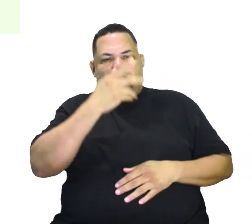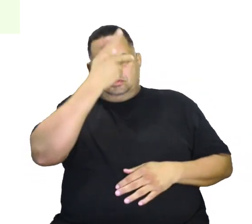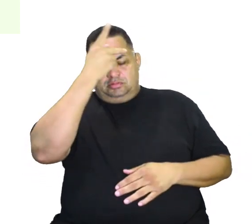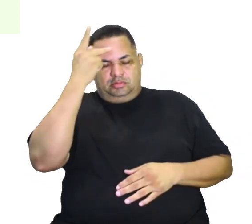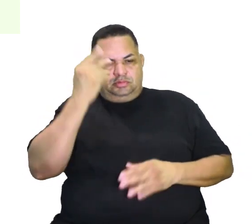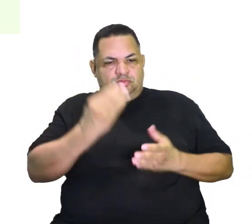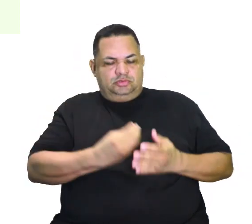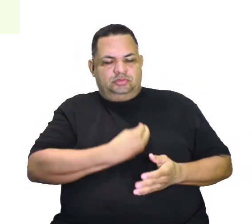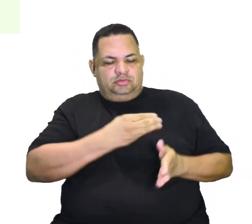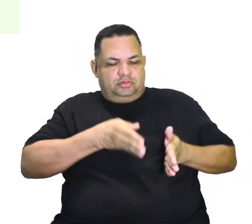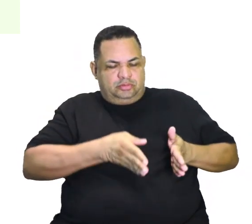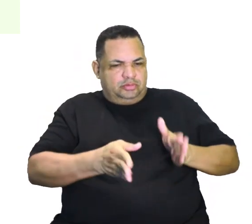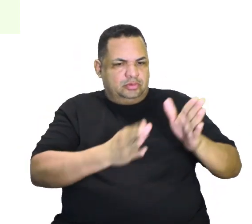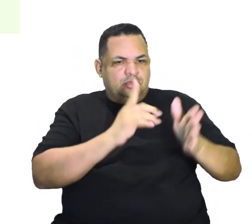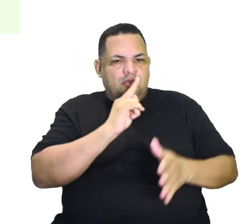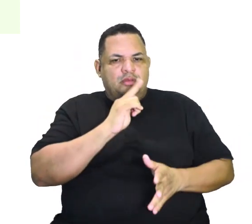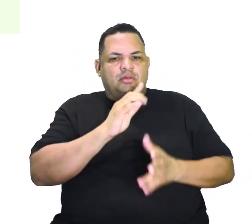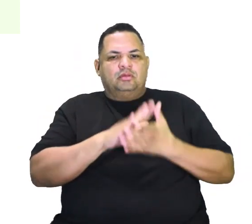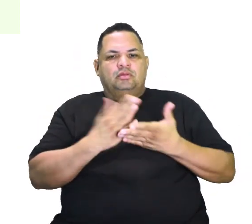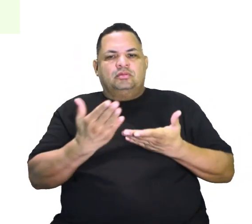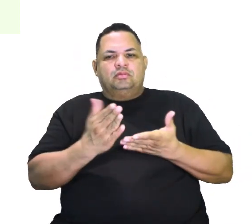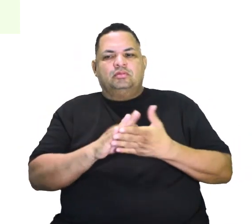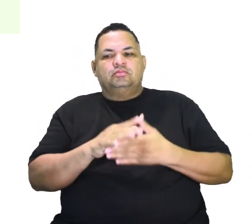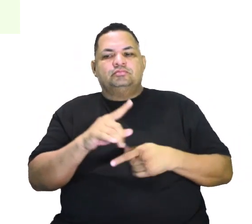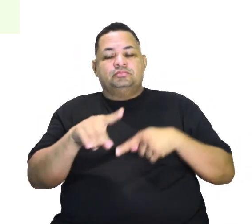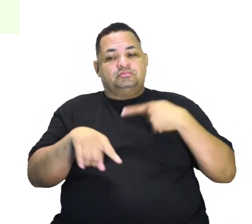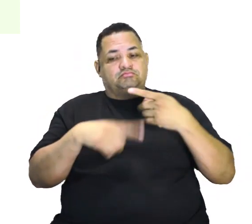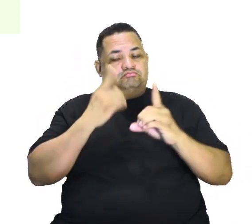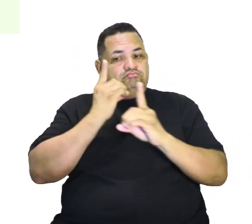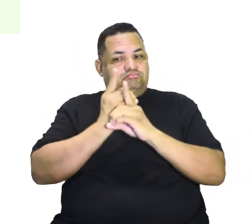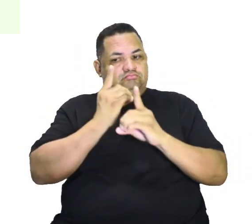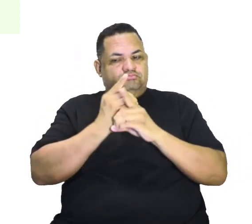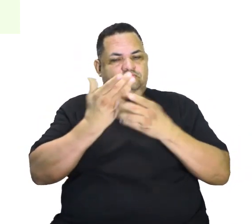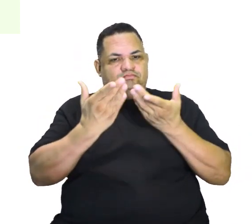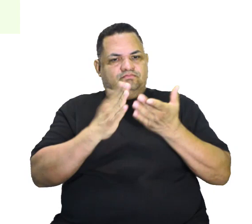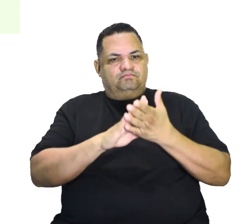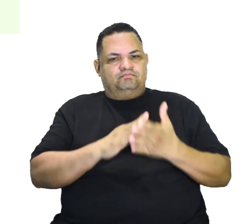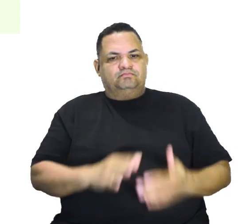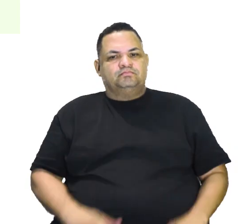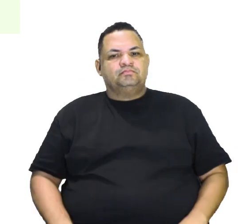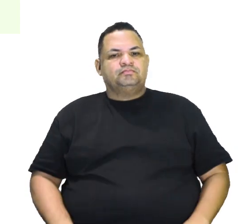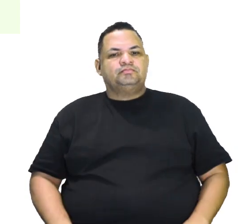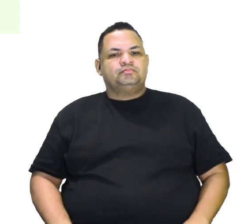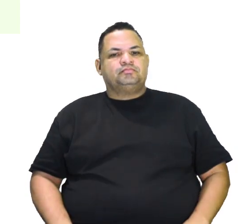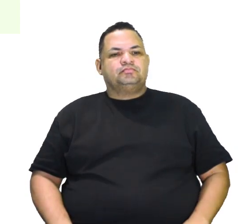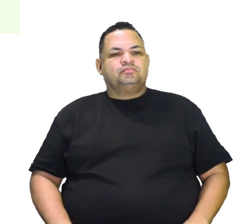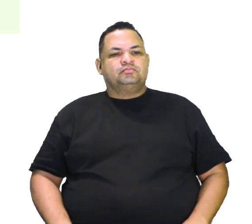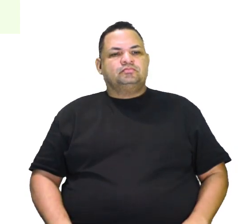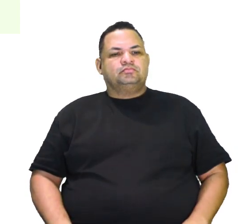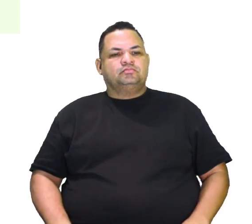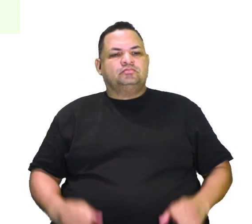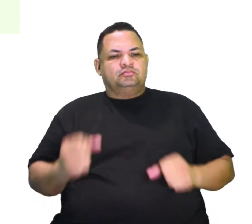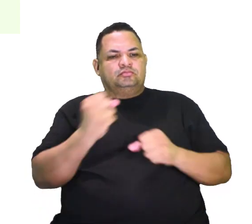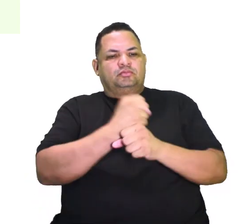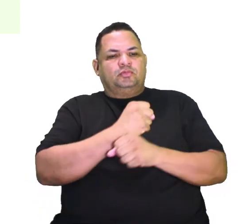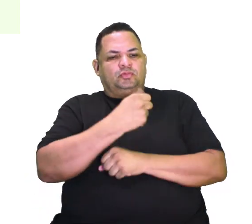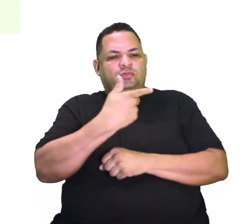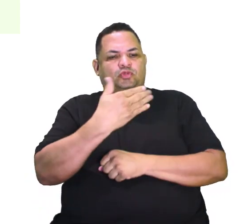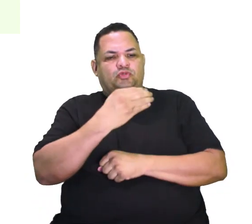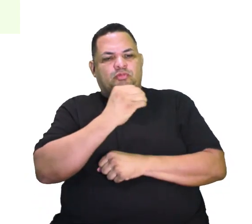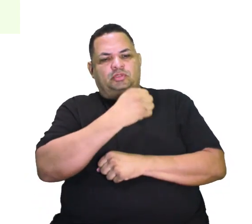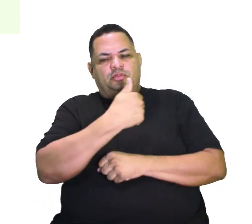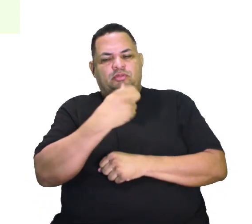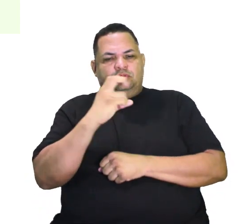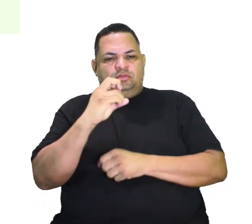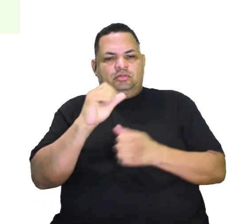Brasília, A Vida dos Ribeirinhos do Rio Madeira. Vou ver se eu encontro fotos, imagens sobre essa exposição muito